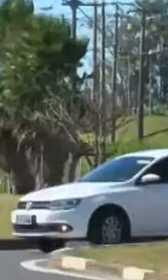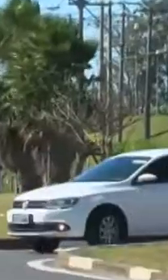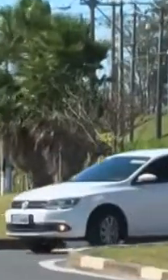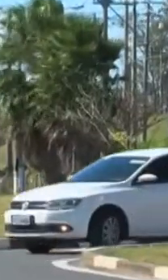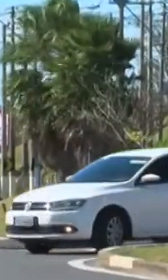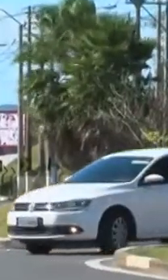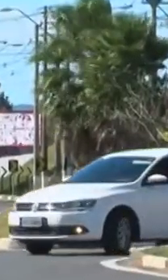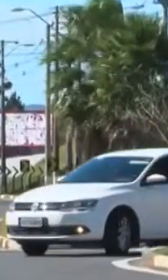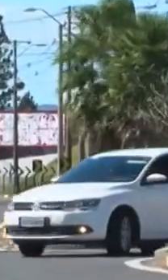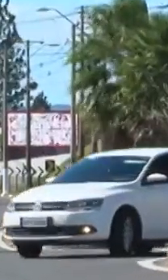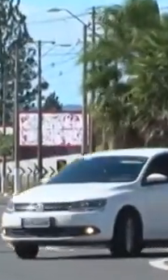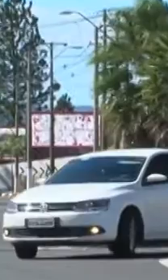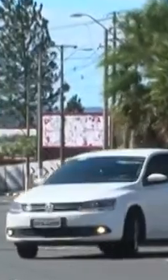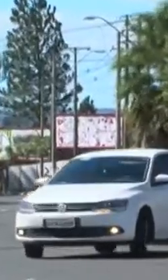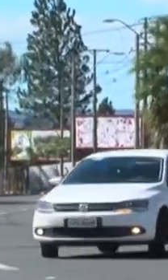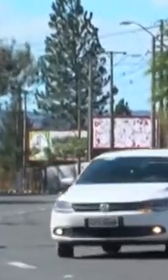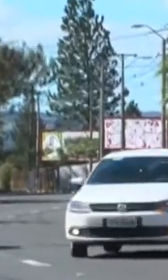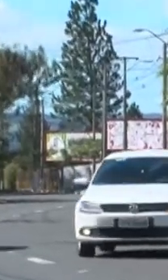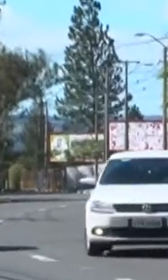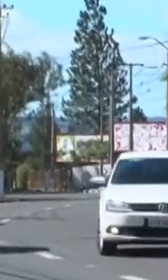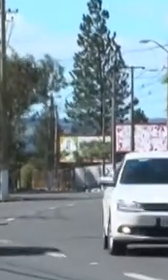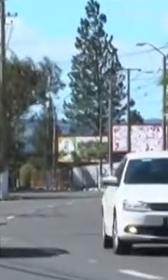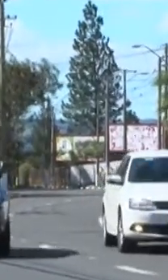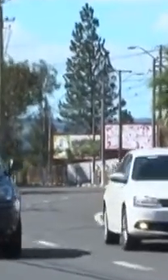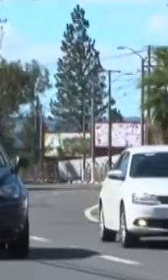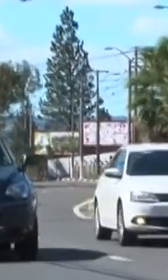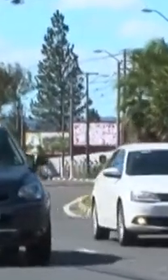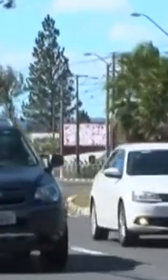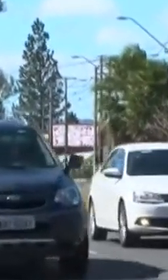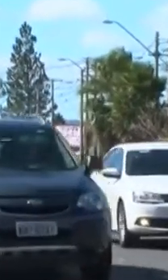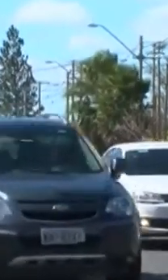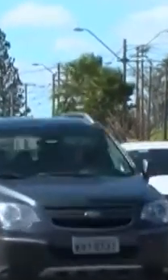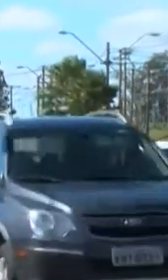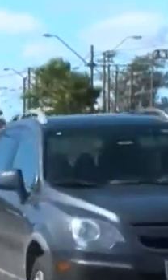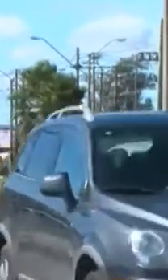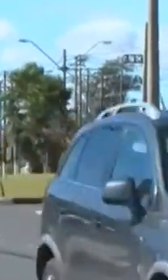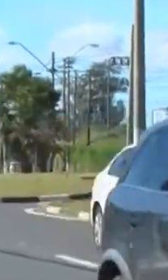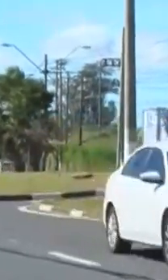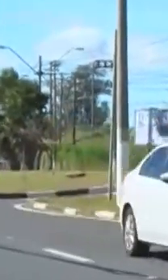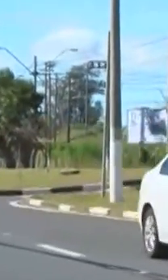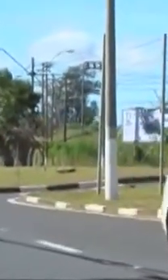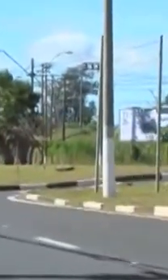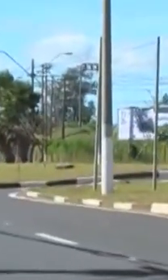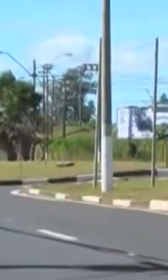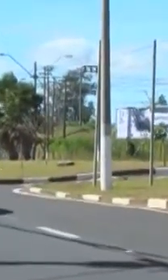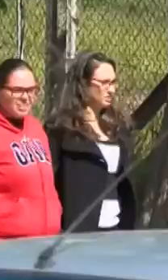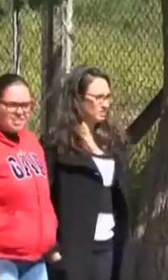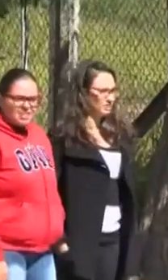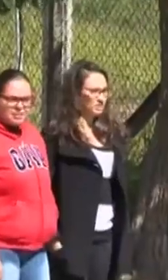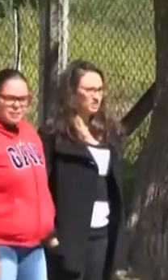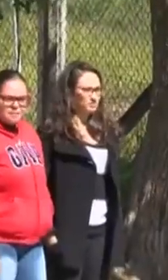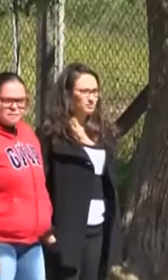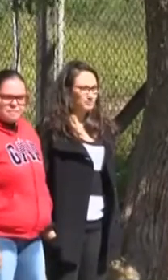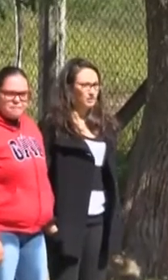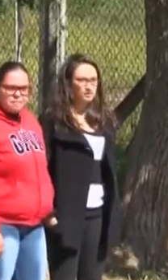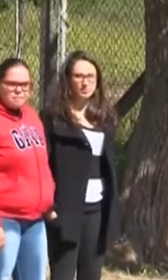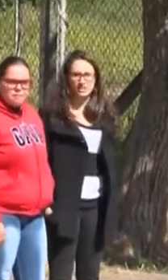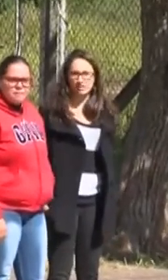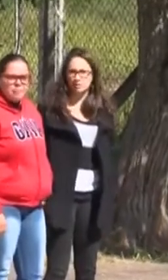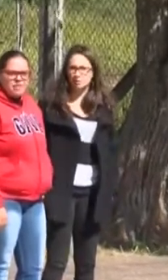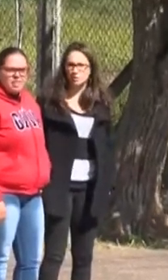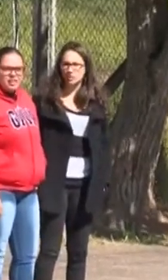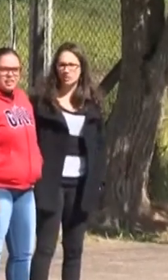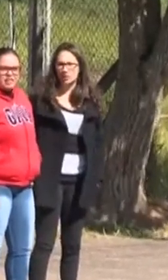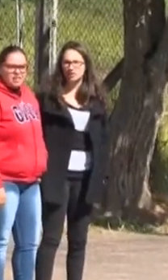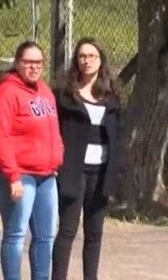Uma moradora foi atropelada na Heitor Penteado e ficou 2 meses internada antes de morrer. Diante